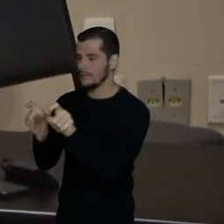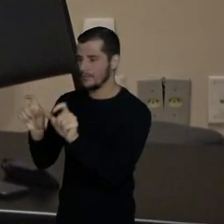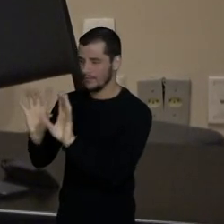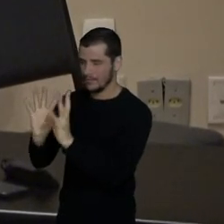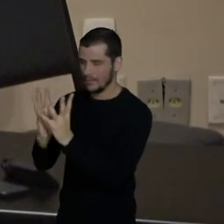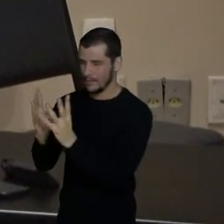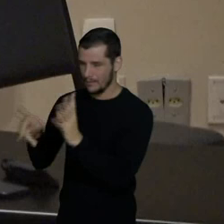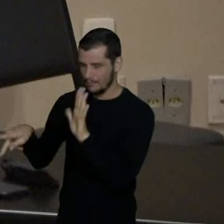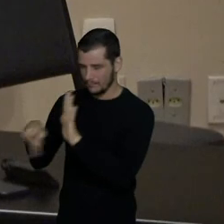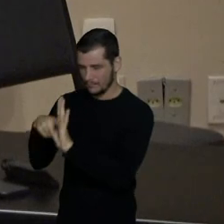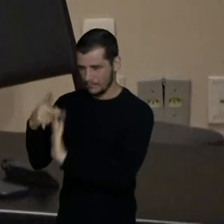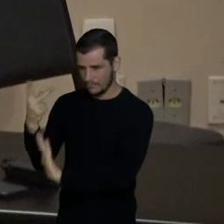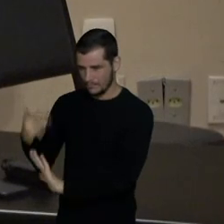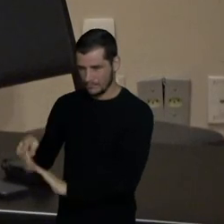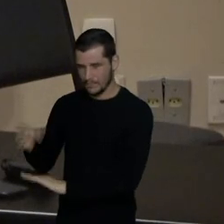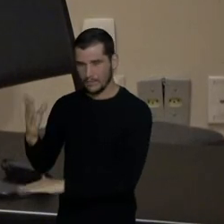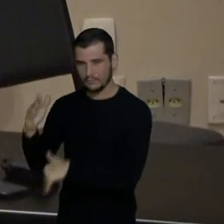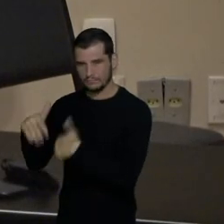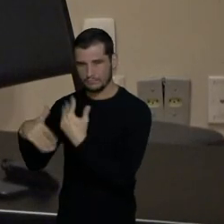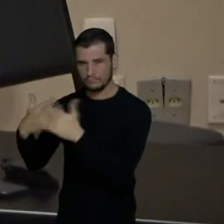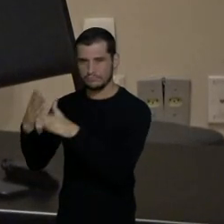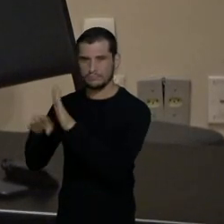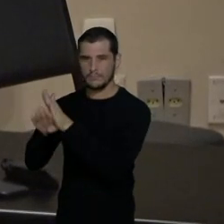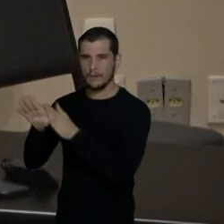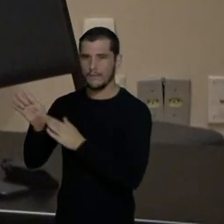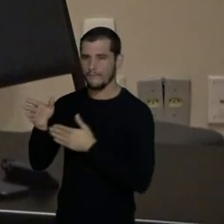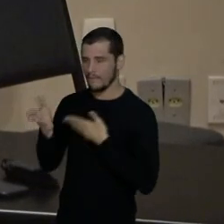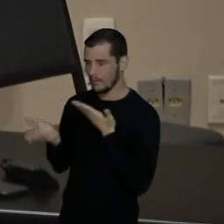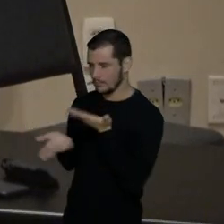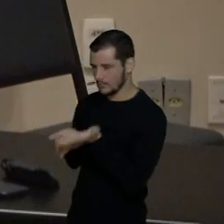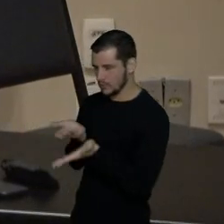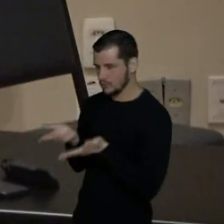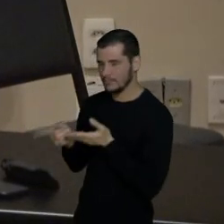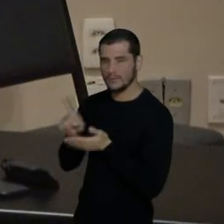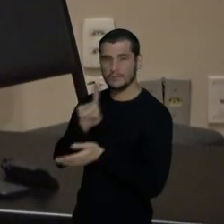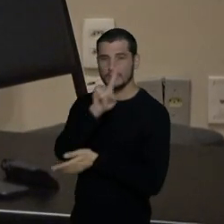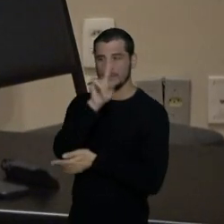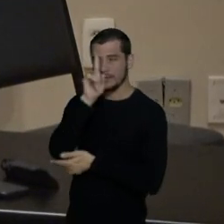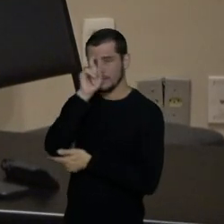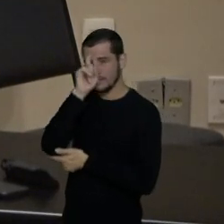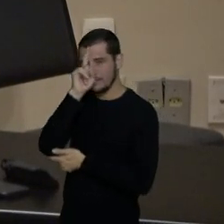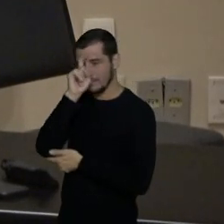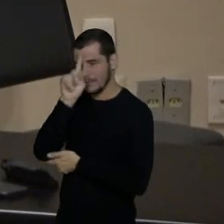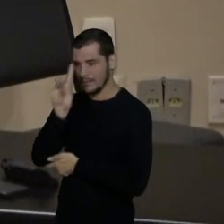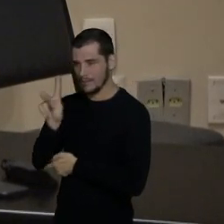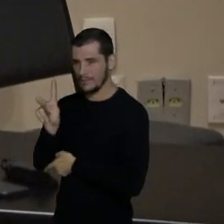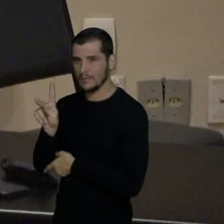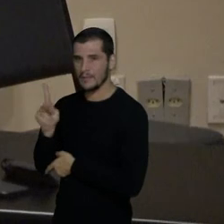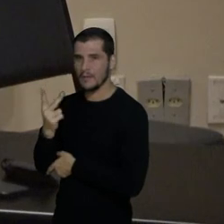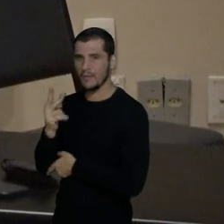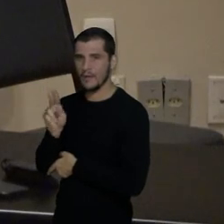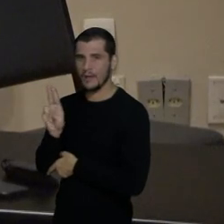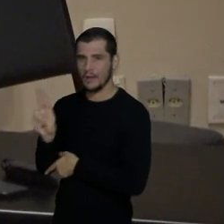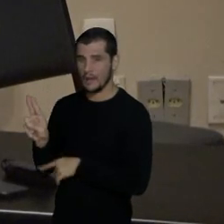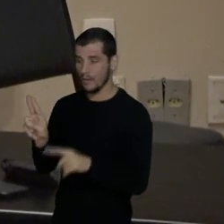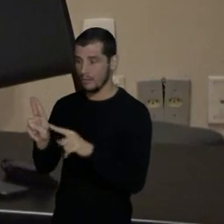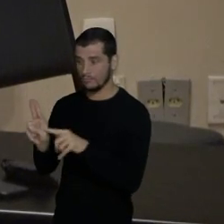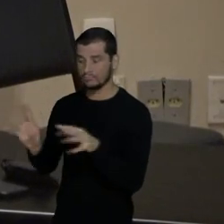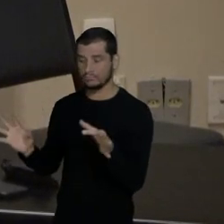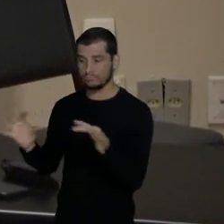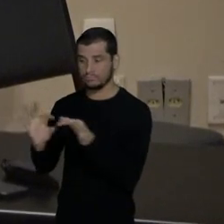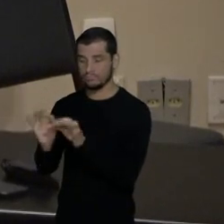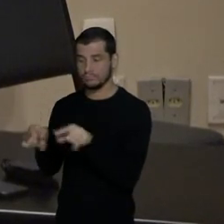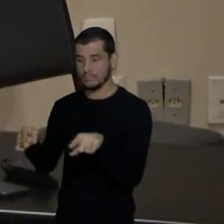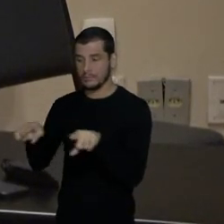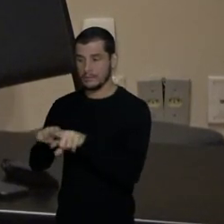apresenta e atende as crianças ali no Hospital Universitário que é um hospital conveniado ao SUS todas